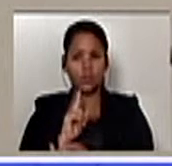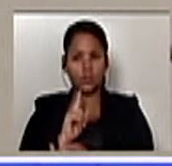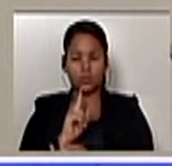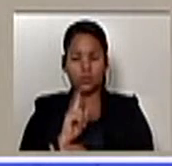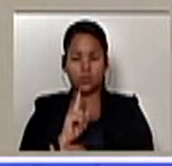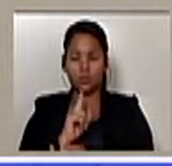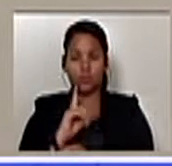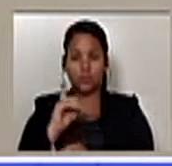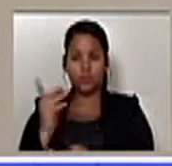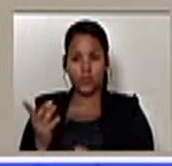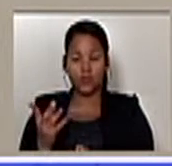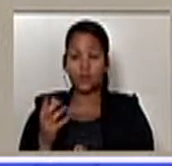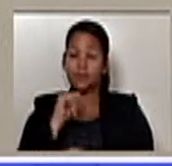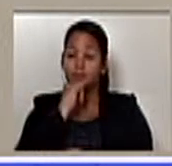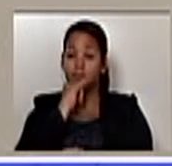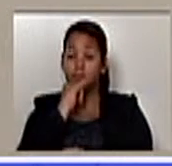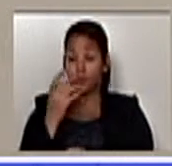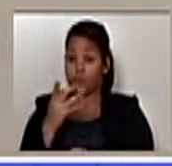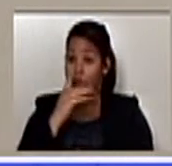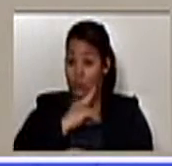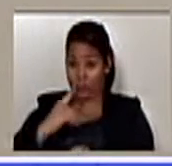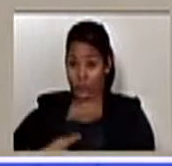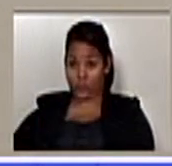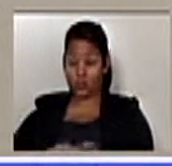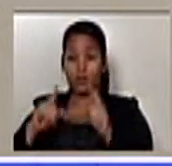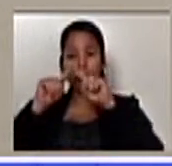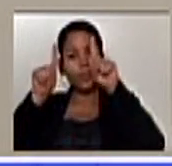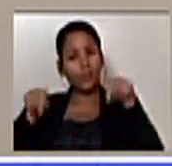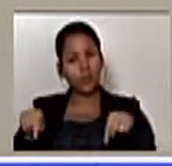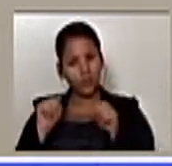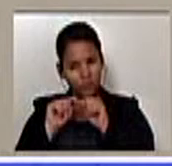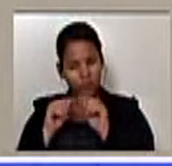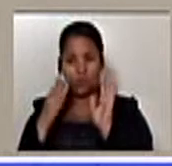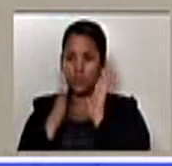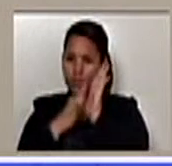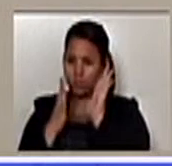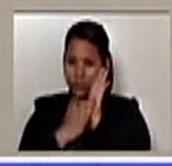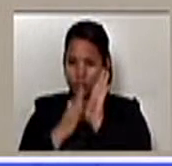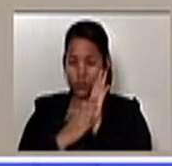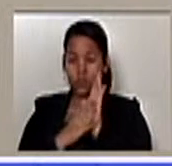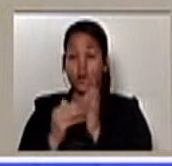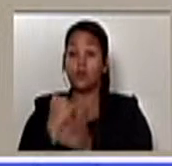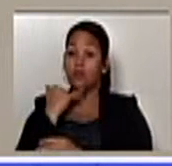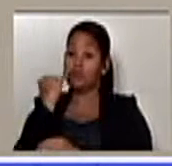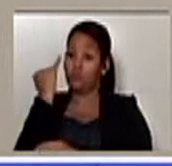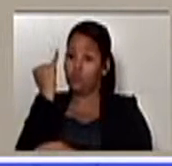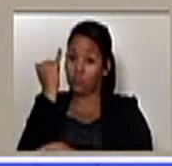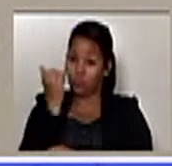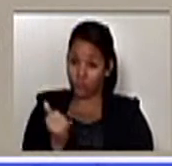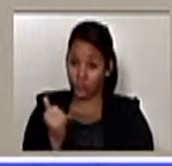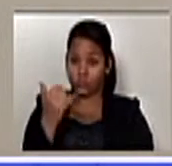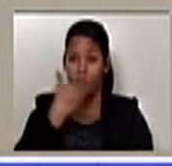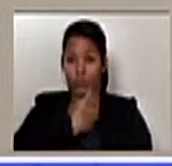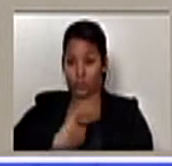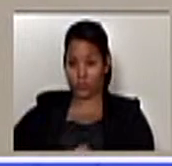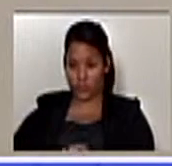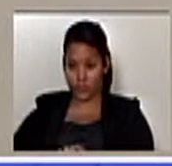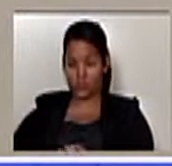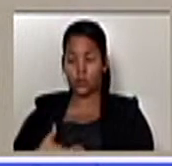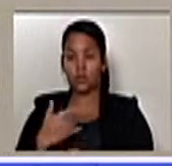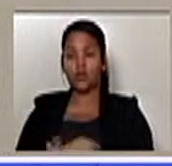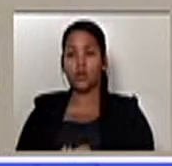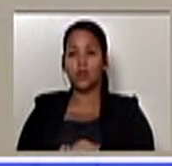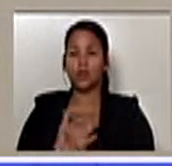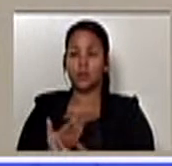para o parlamentar. Eu, por exemplo, propus ao governo do Estado, e inclusive comentei isso com o secretário da Fazenda e da